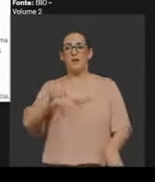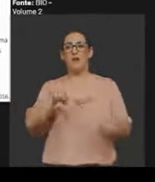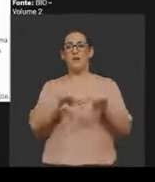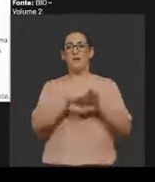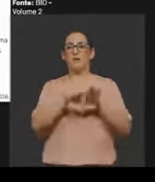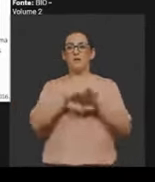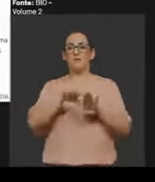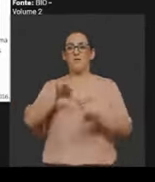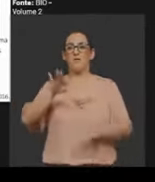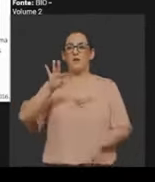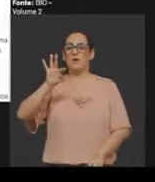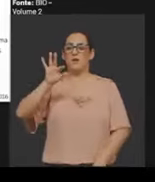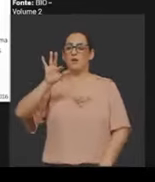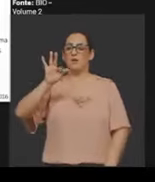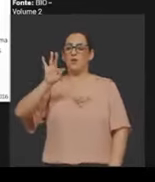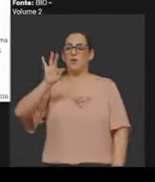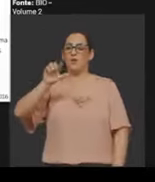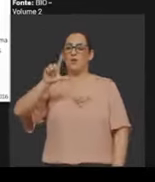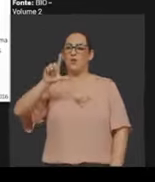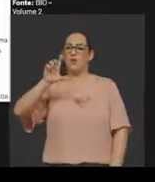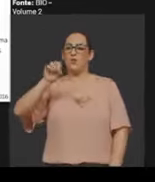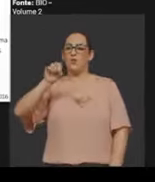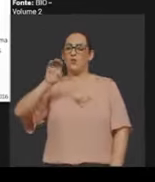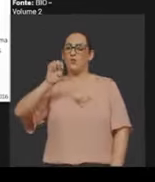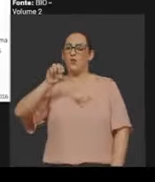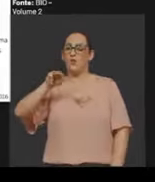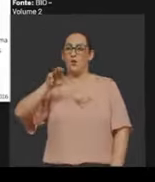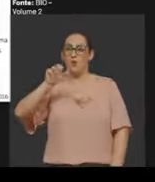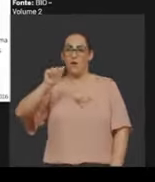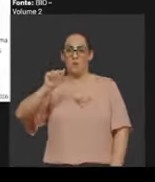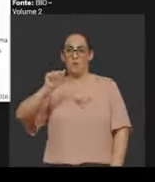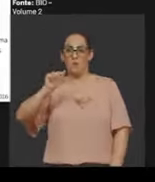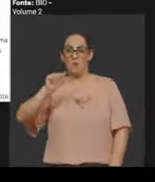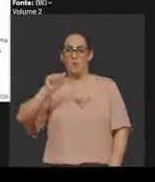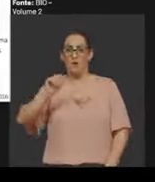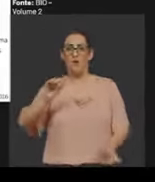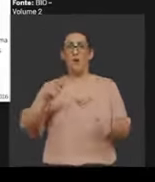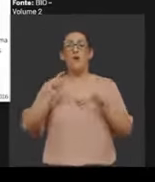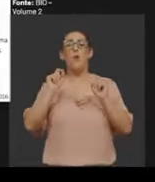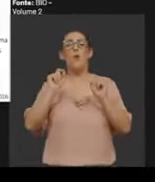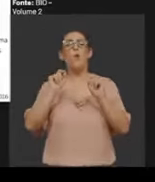essas plantas adquirissem um porte maior.